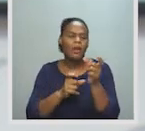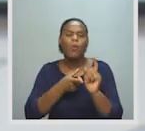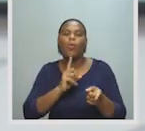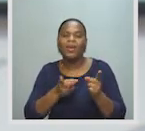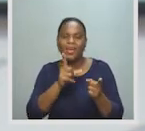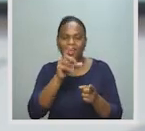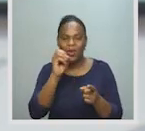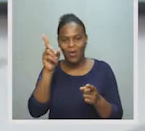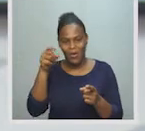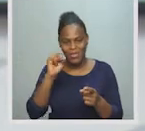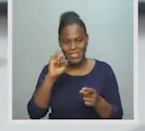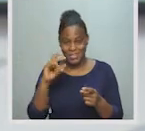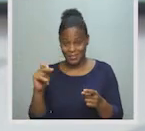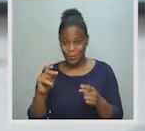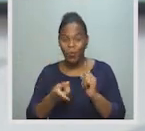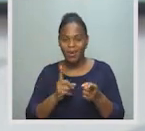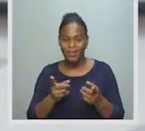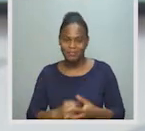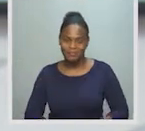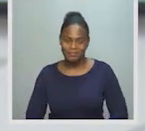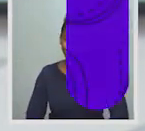o conceito de lógica?